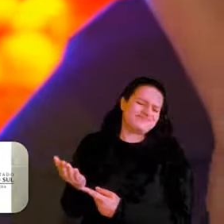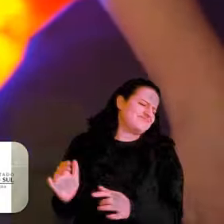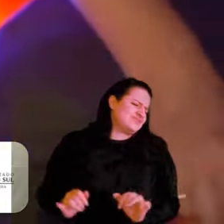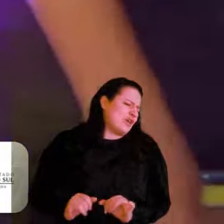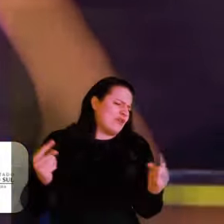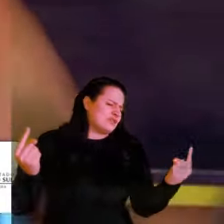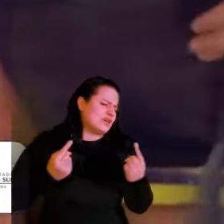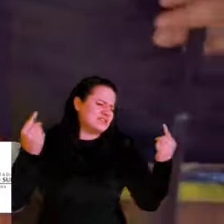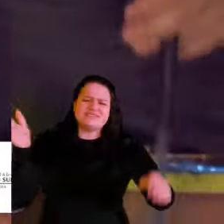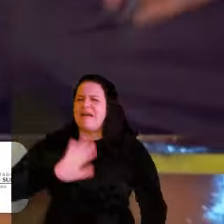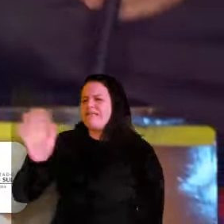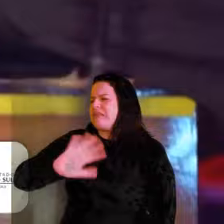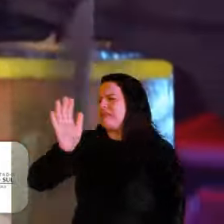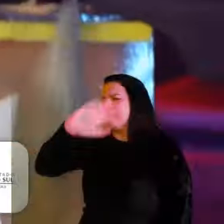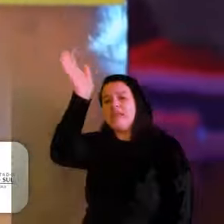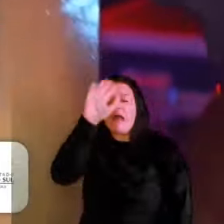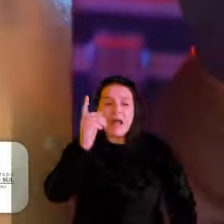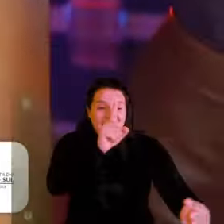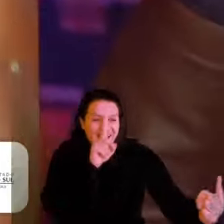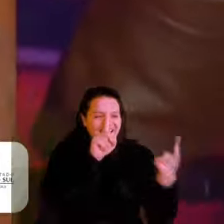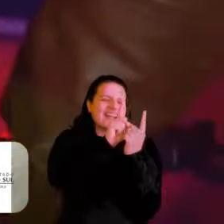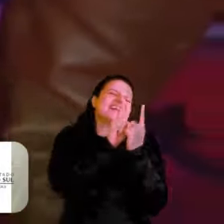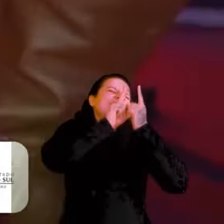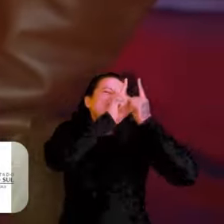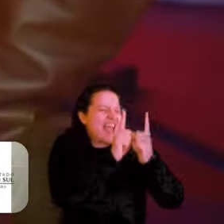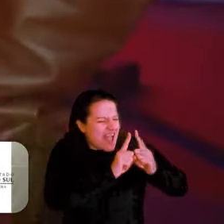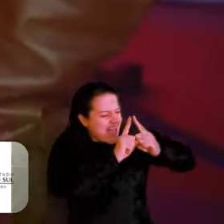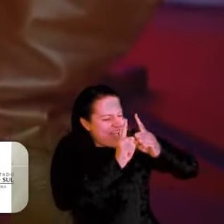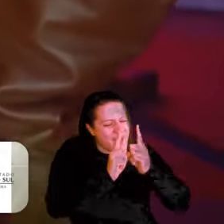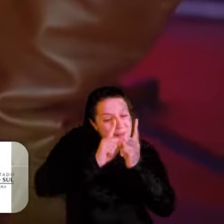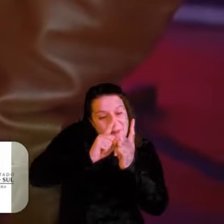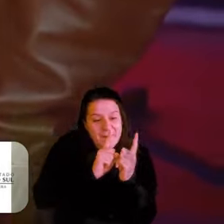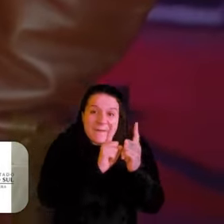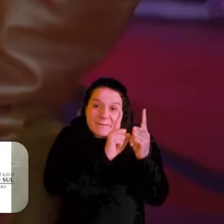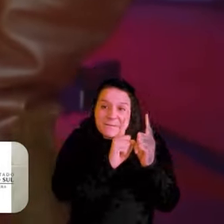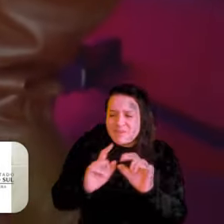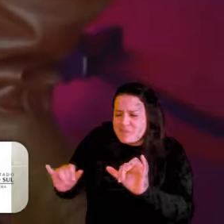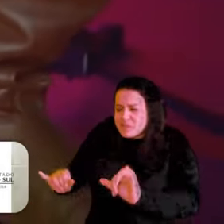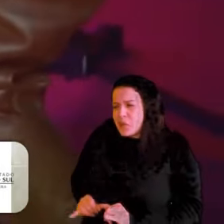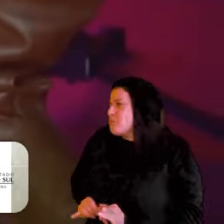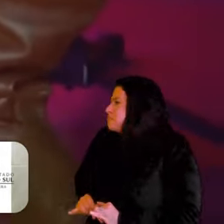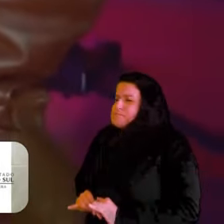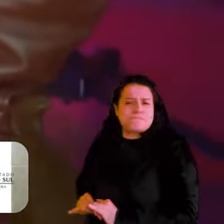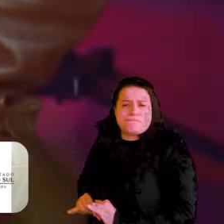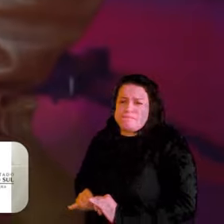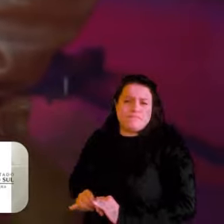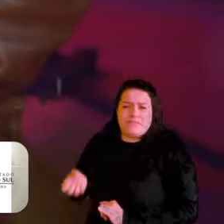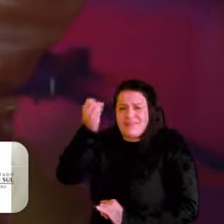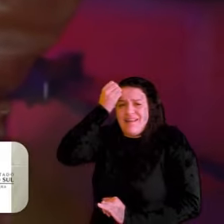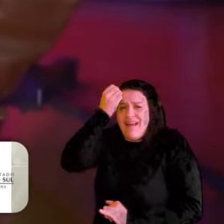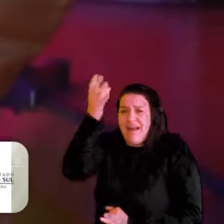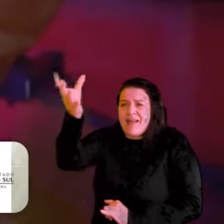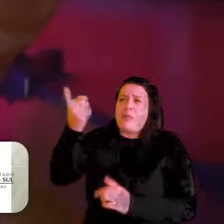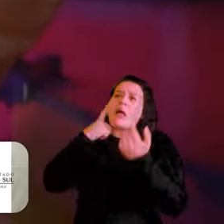aceitar? Viver sozinho com você, quero ficar. Quero te namorar, não quero